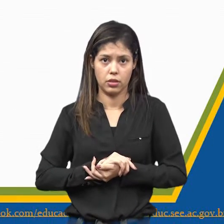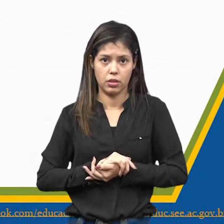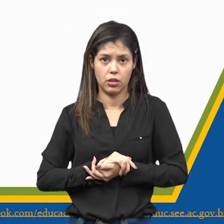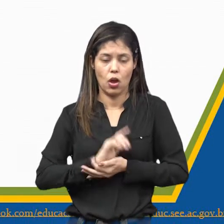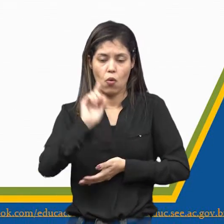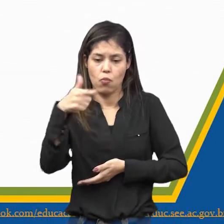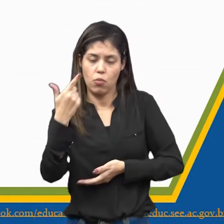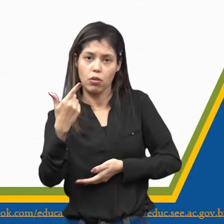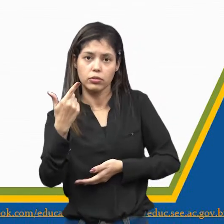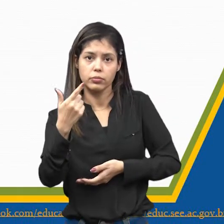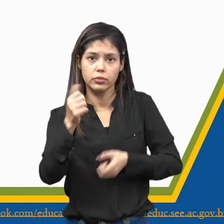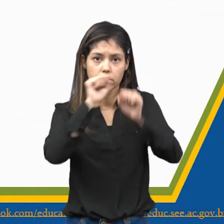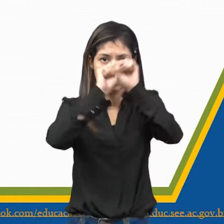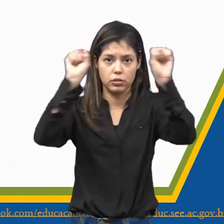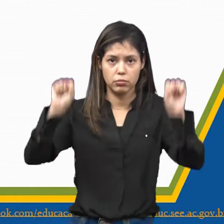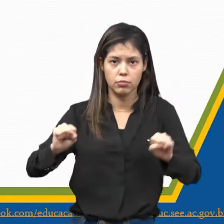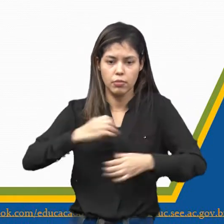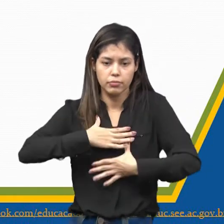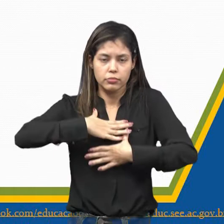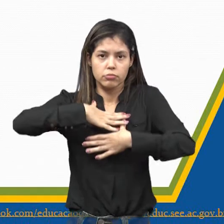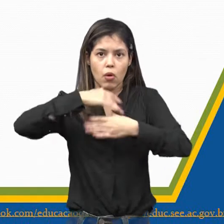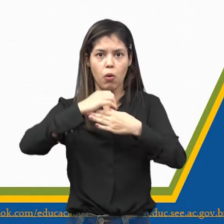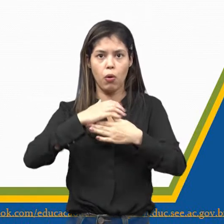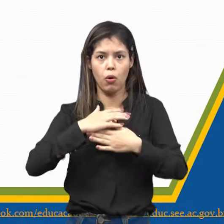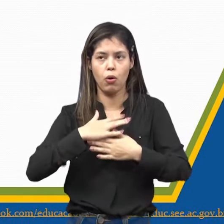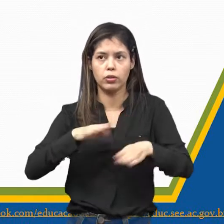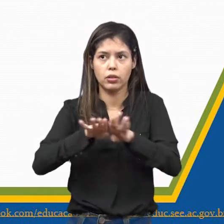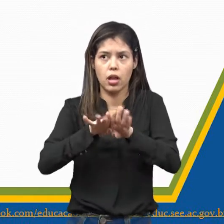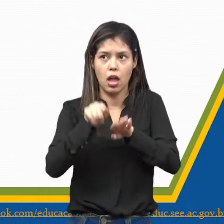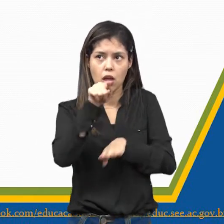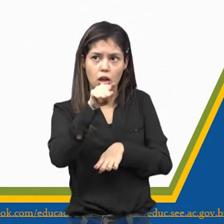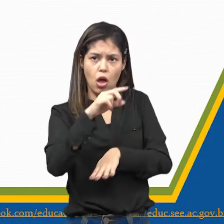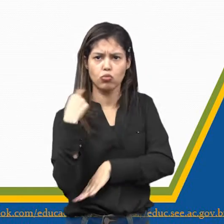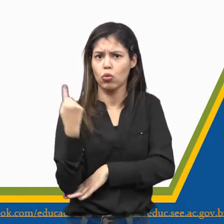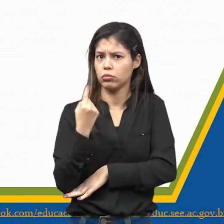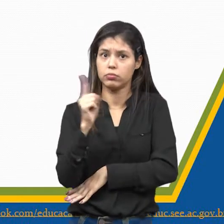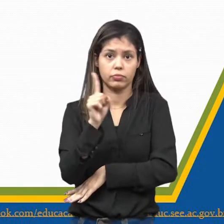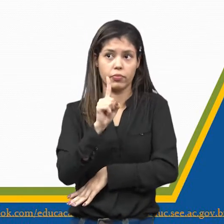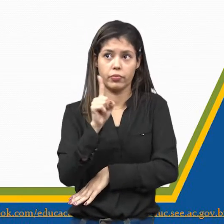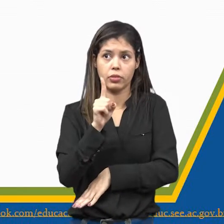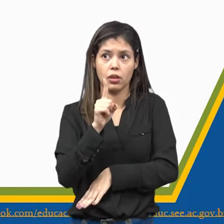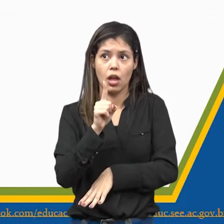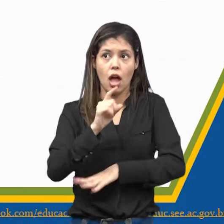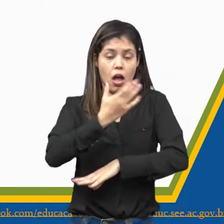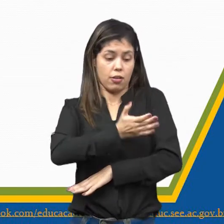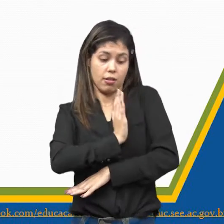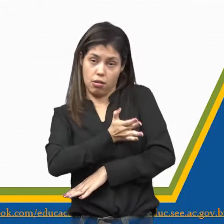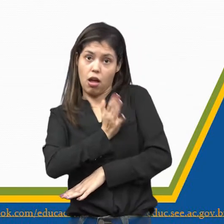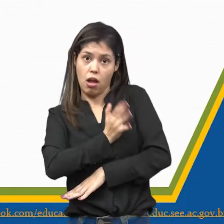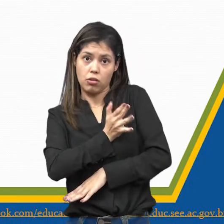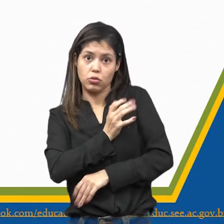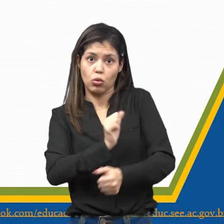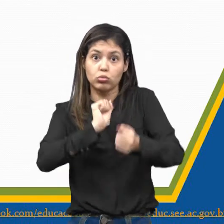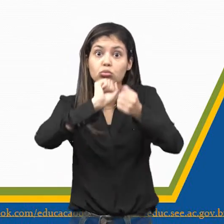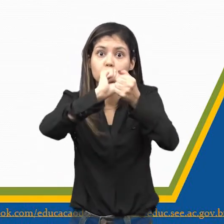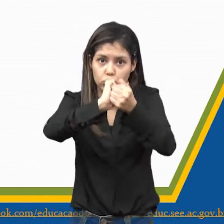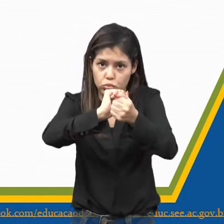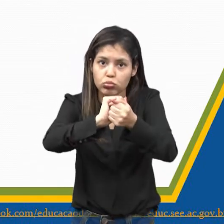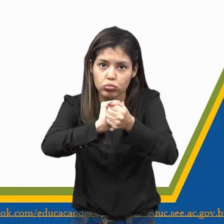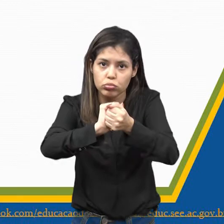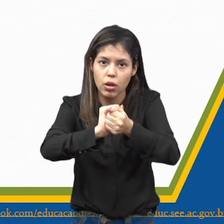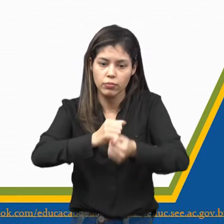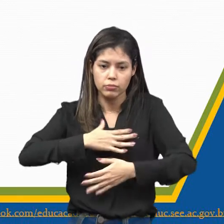O próximo sistema é o sistema respiratório, que ele não atua sozinho. O sistema cardiovascular age em conjunto com esse